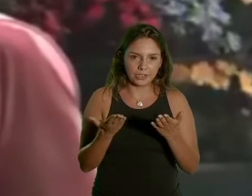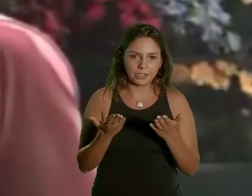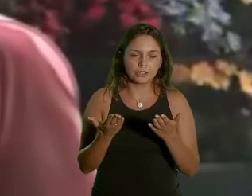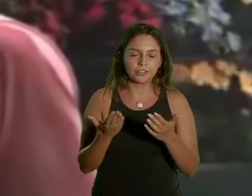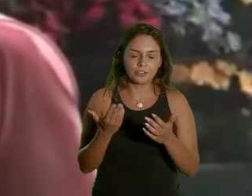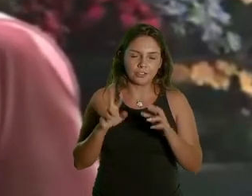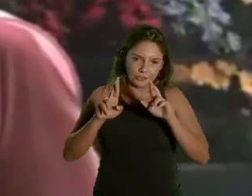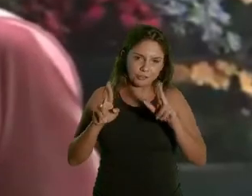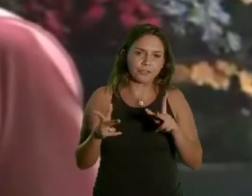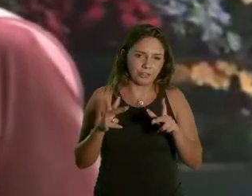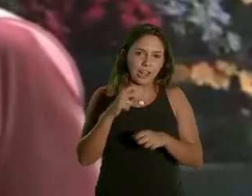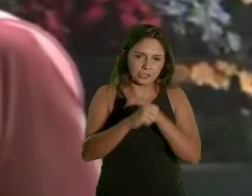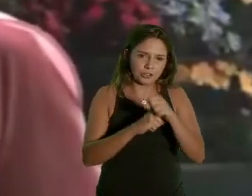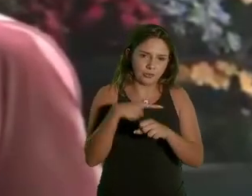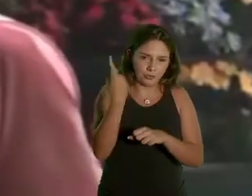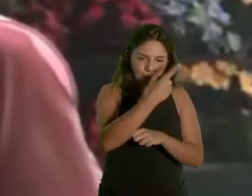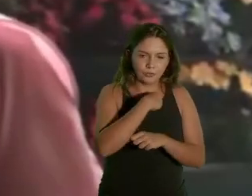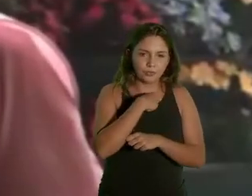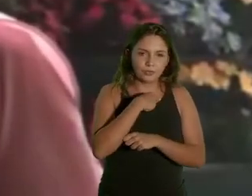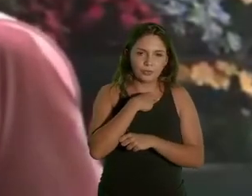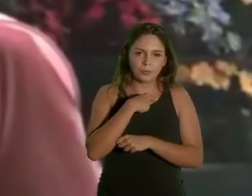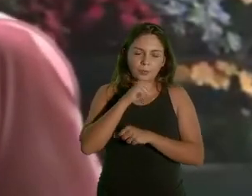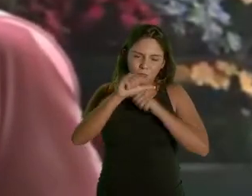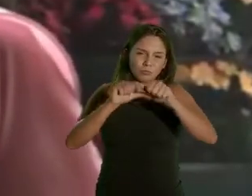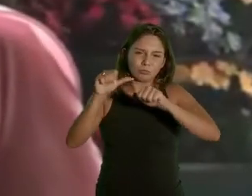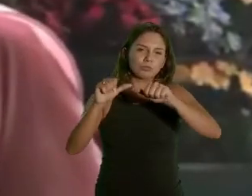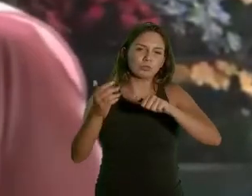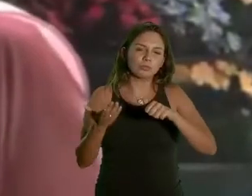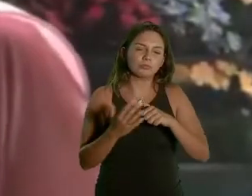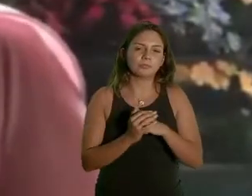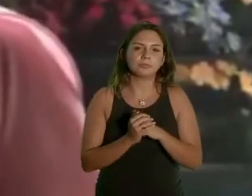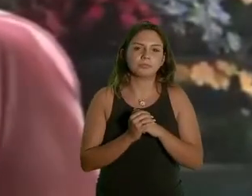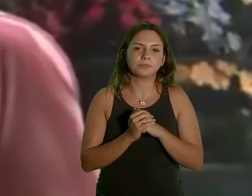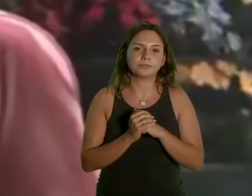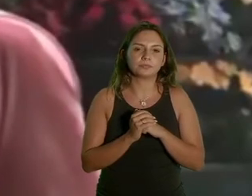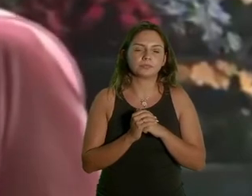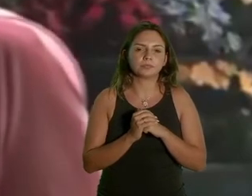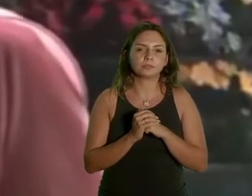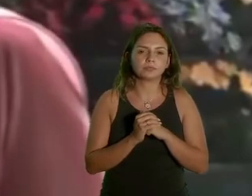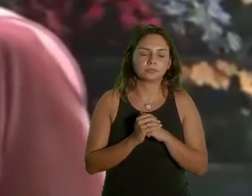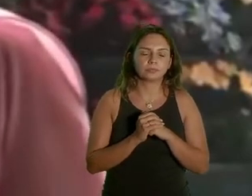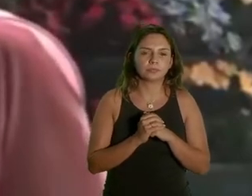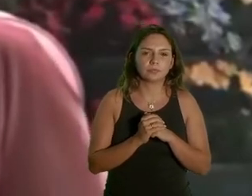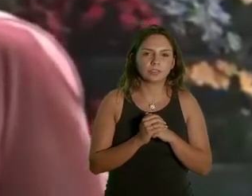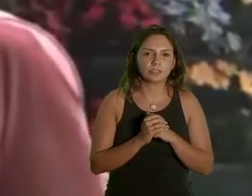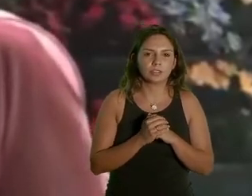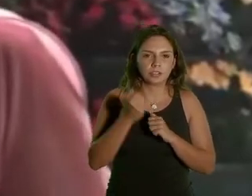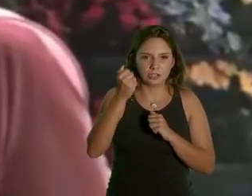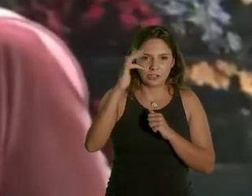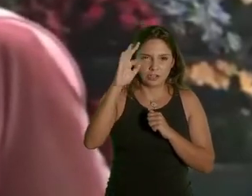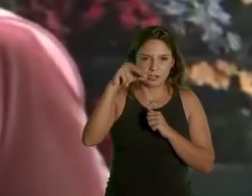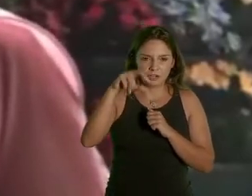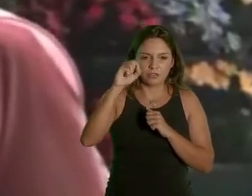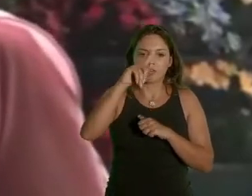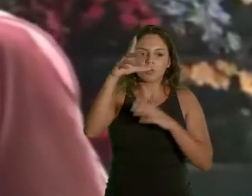atípico que virou todo mundo do avesso. E o Afonso e a brilhante